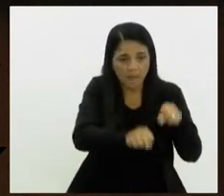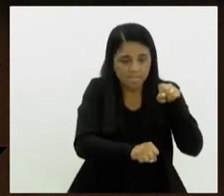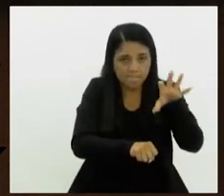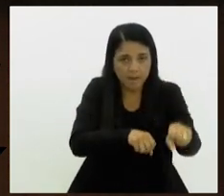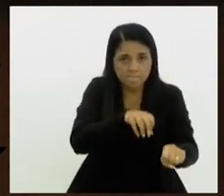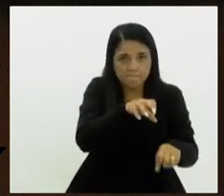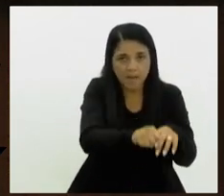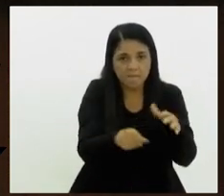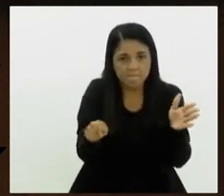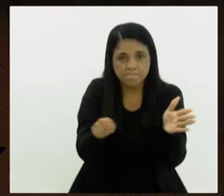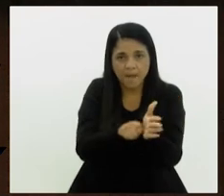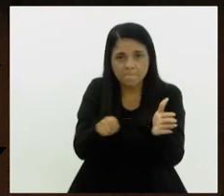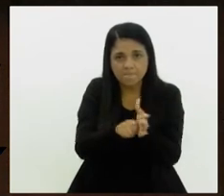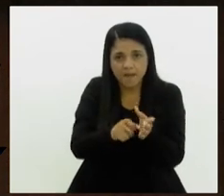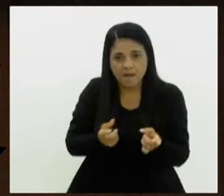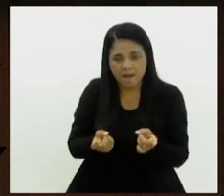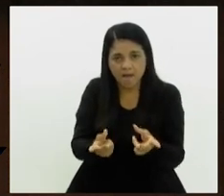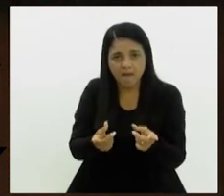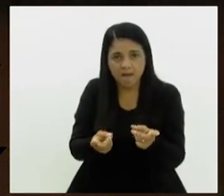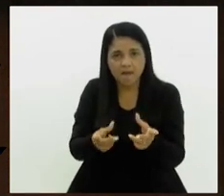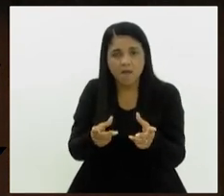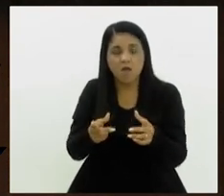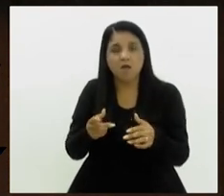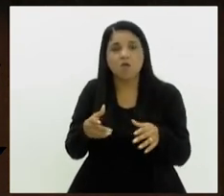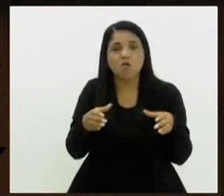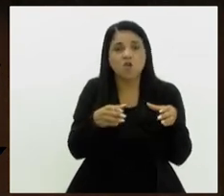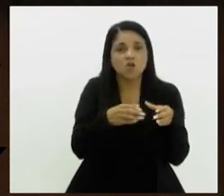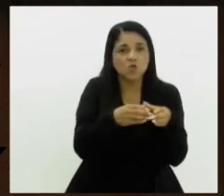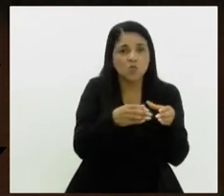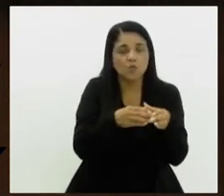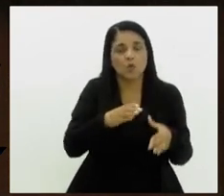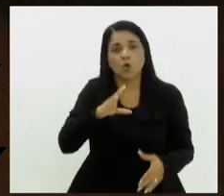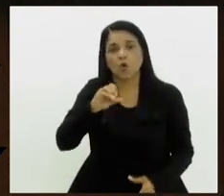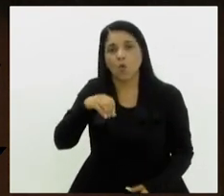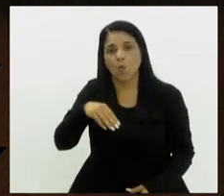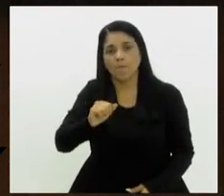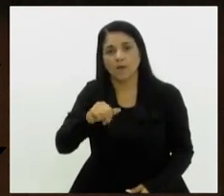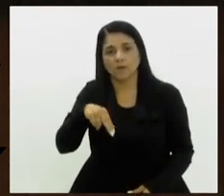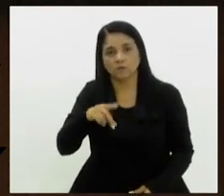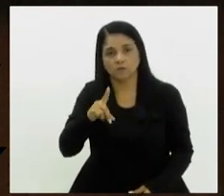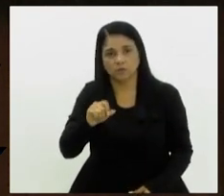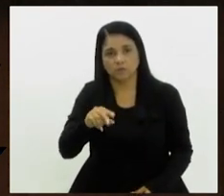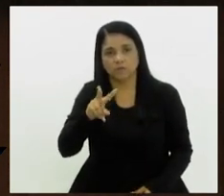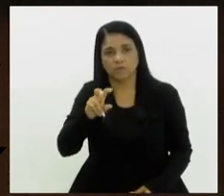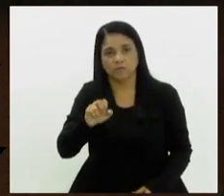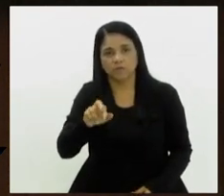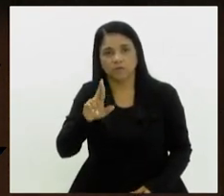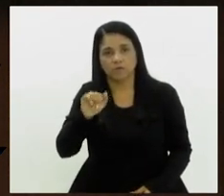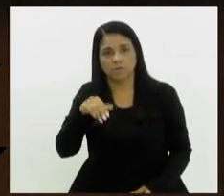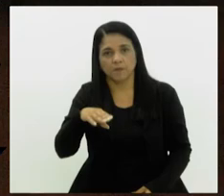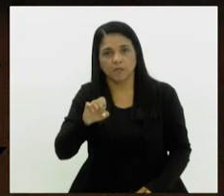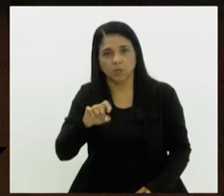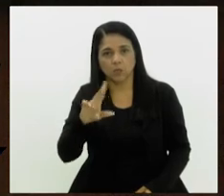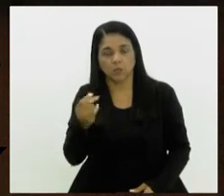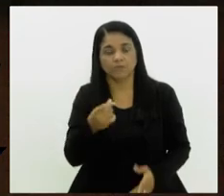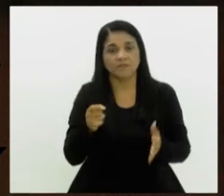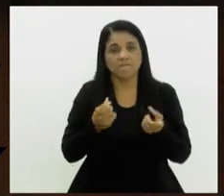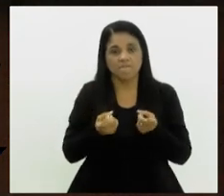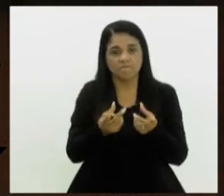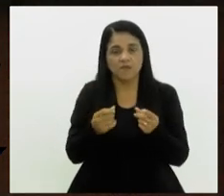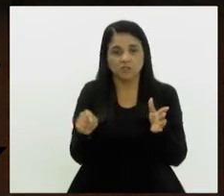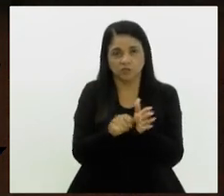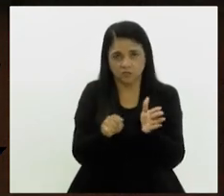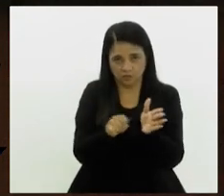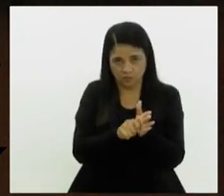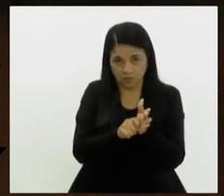pelo narcoterror, por uma quadrilha chamada Comando Vermelho, que são os traficantes de drogas. E aí,